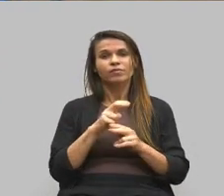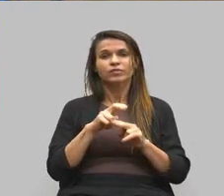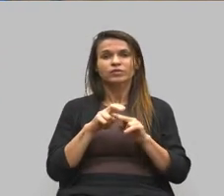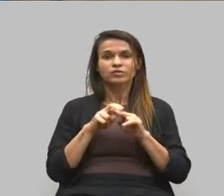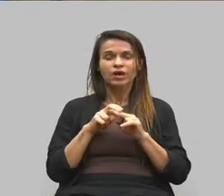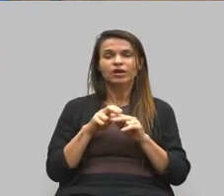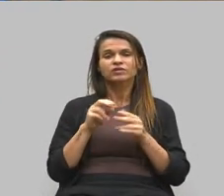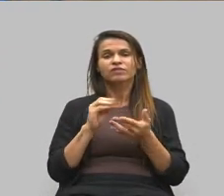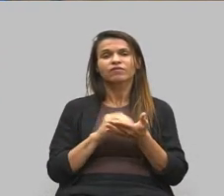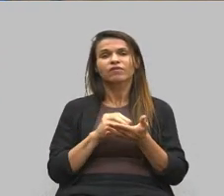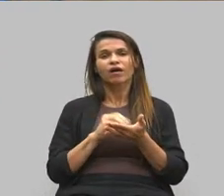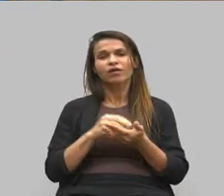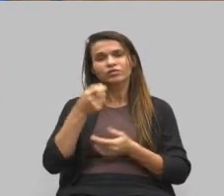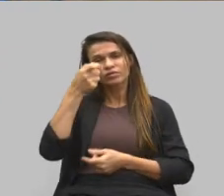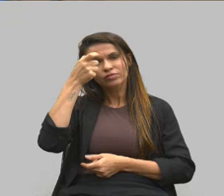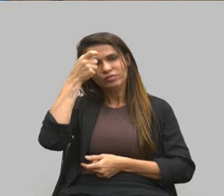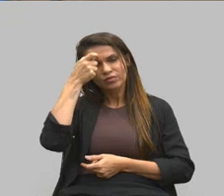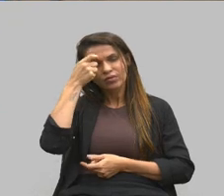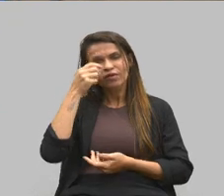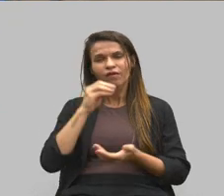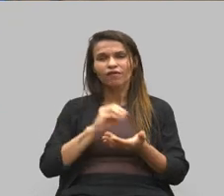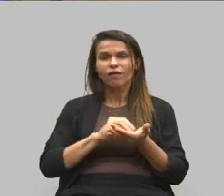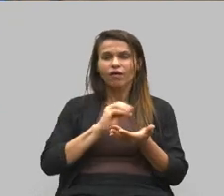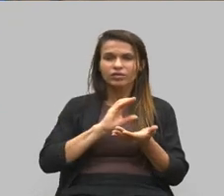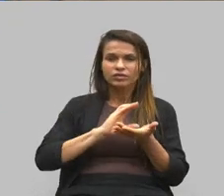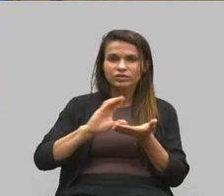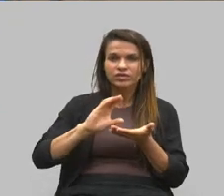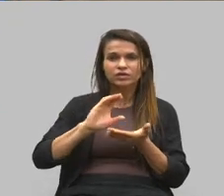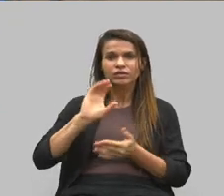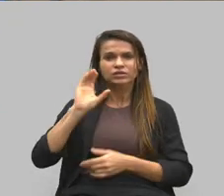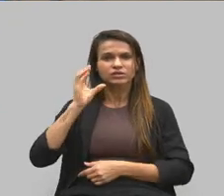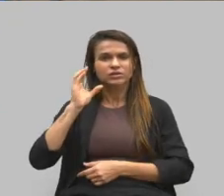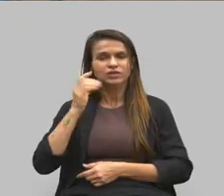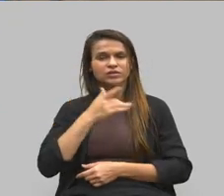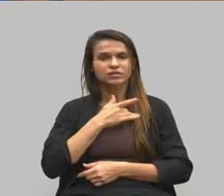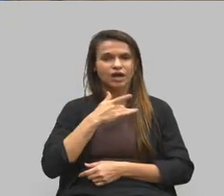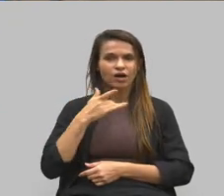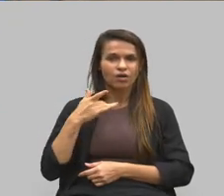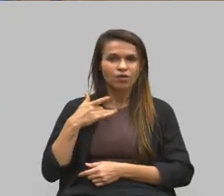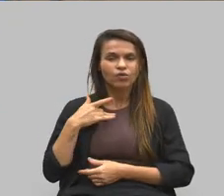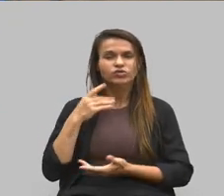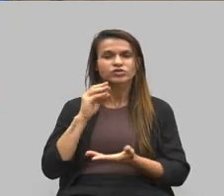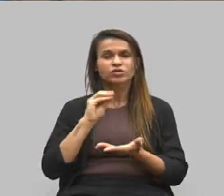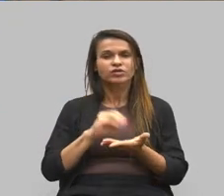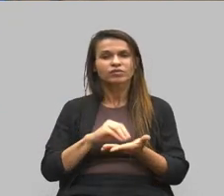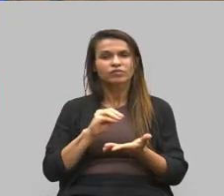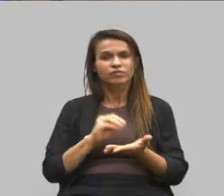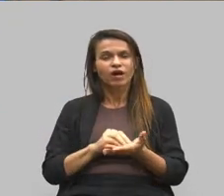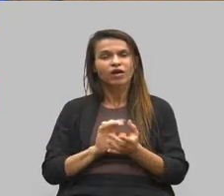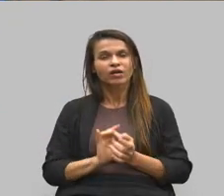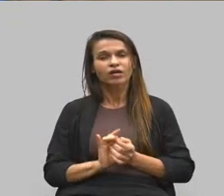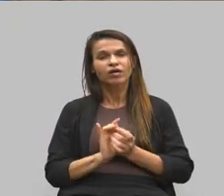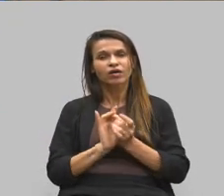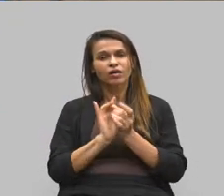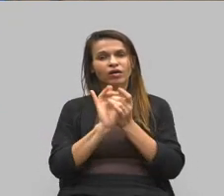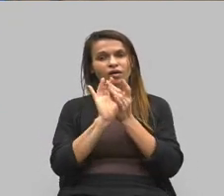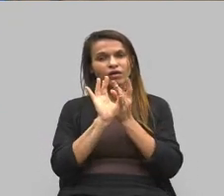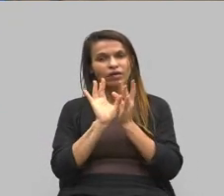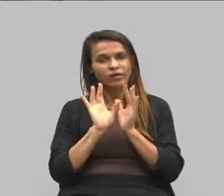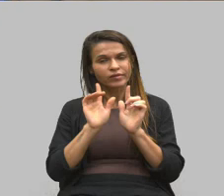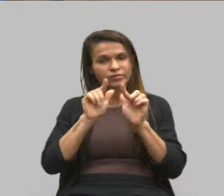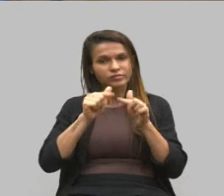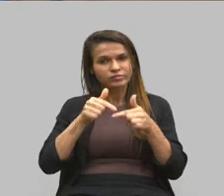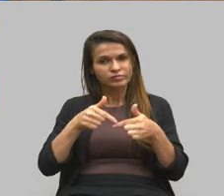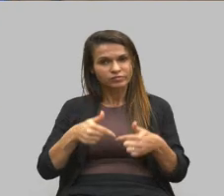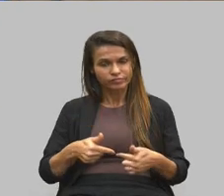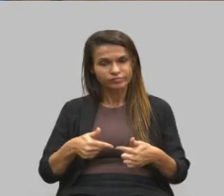conscientização falta investimento em Ciência e Saúde falta a disponibilização e capilarização